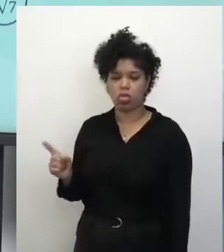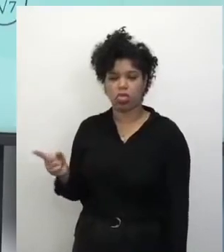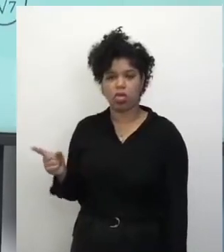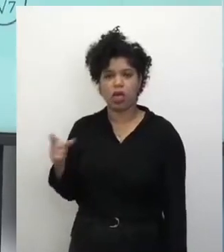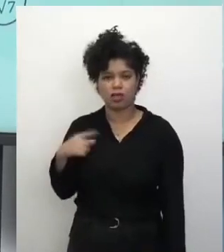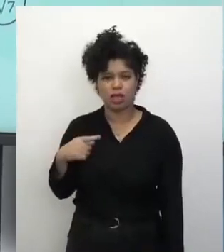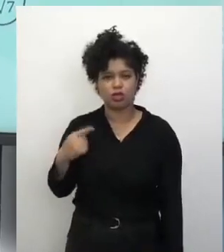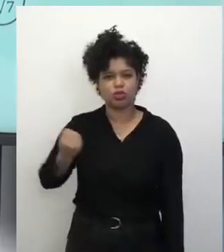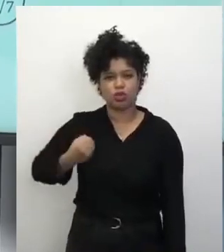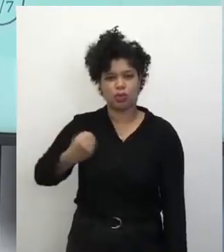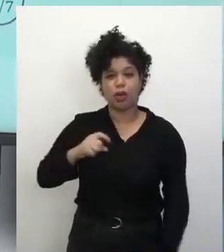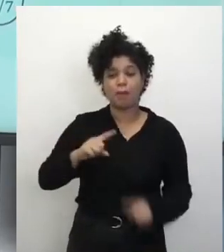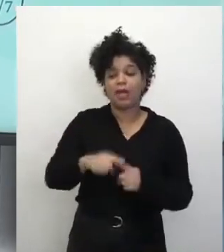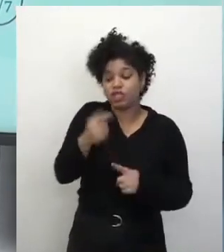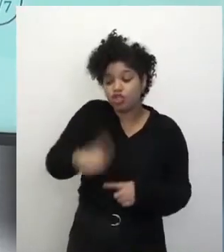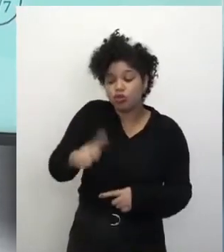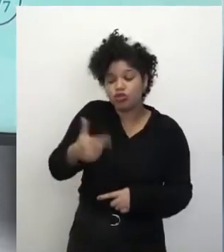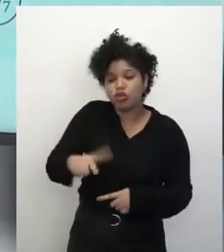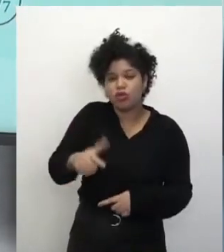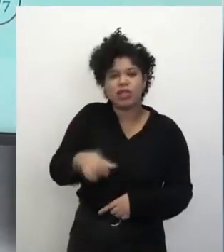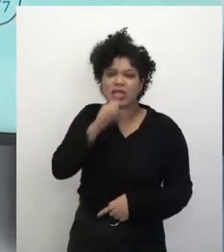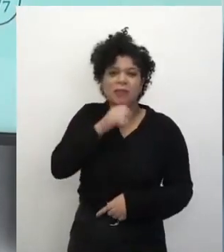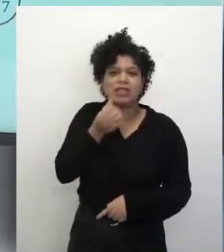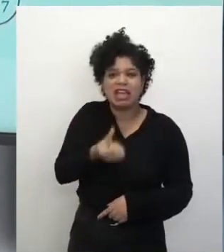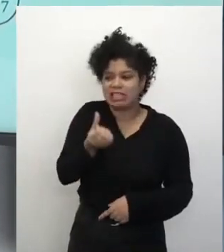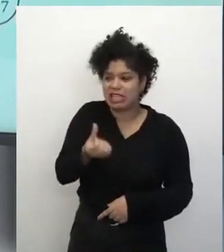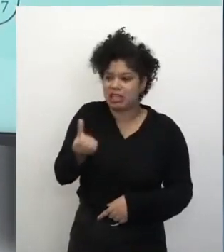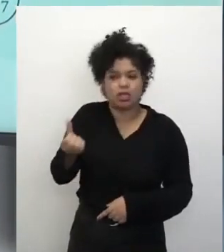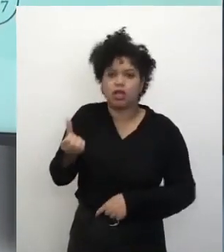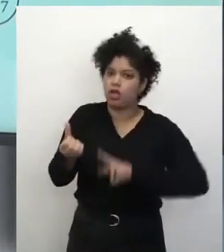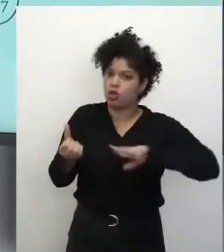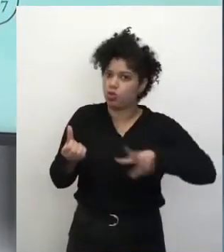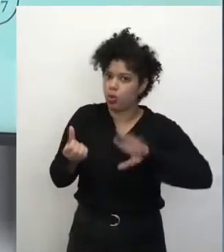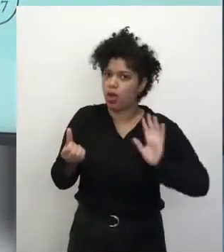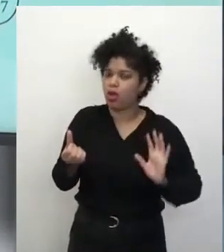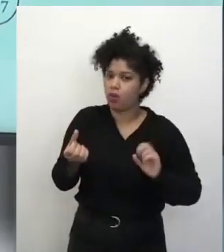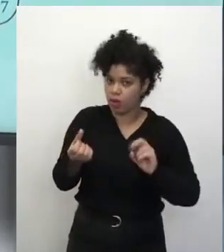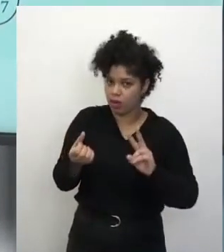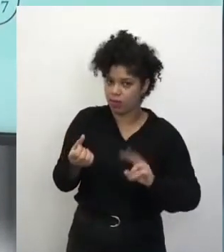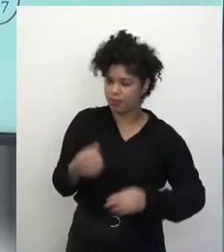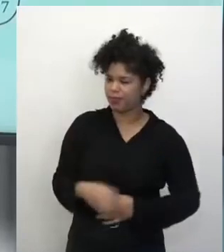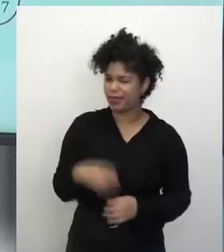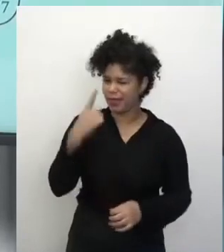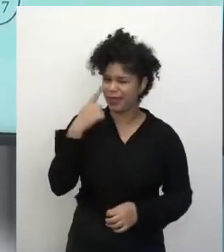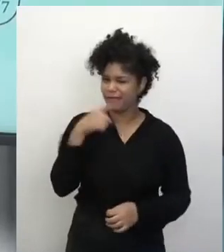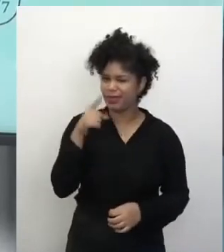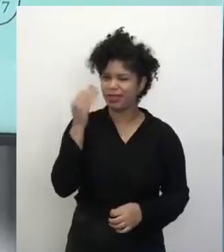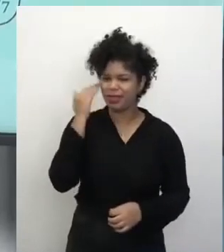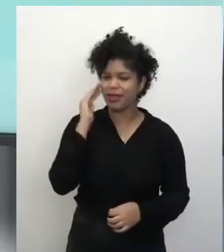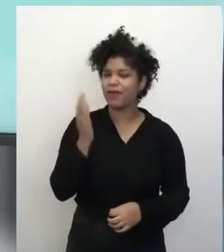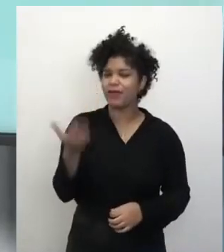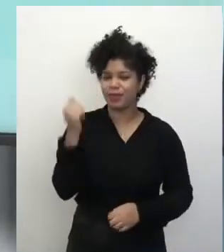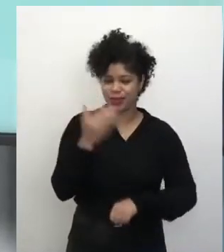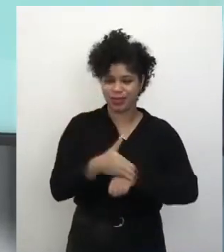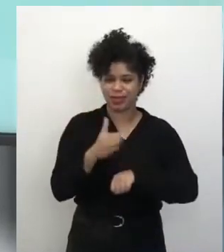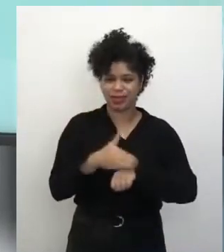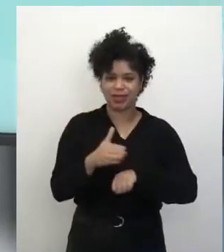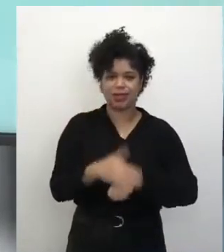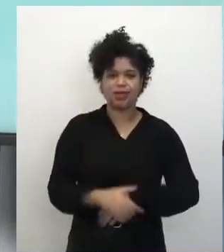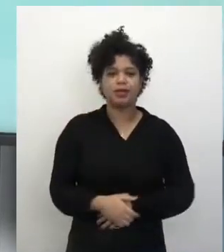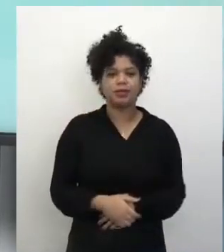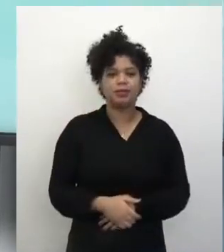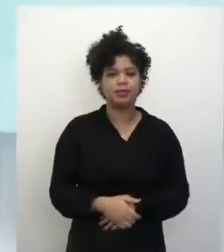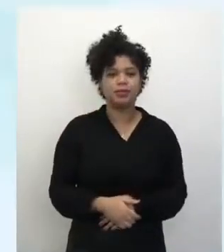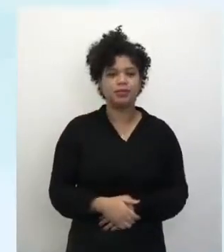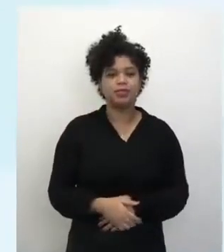aparece em seguida. Não tem um período, tá bom? Tudo bem o que é irracional? Será mesmo? Vamos treinar? Vamos treinar.